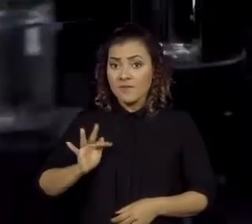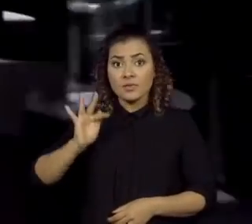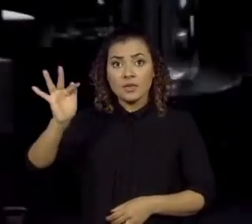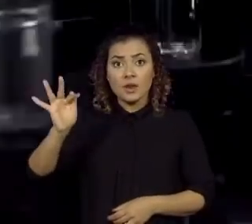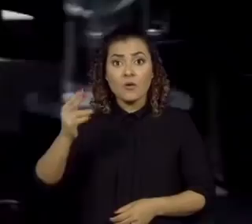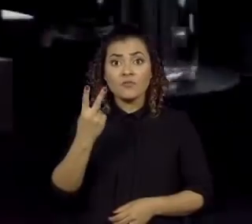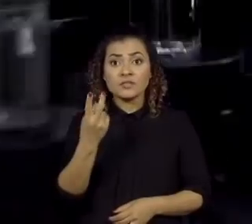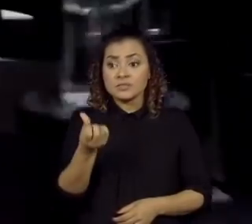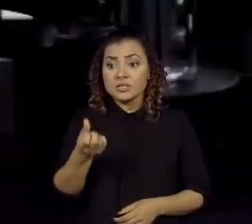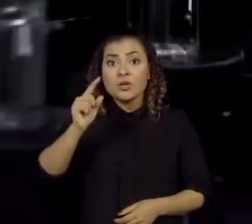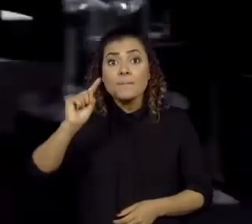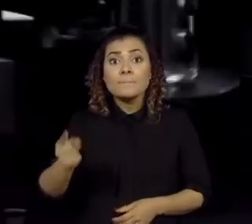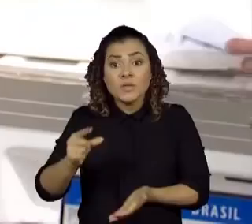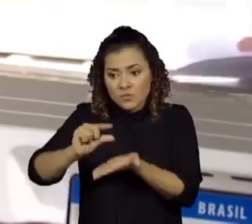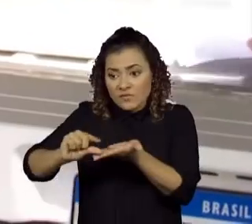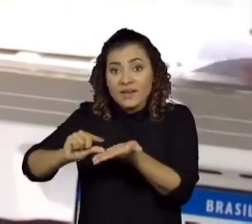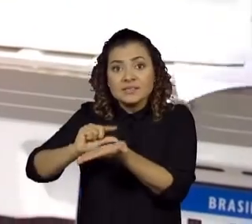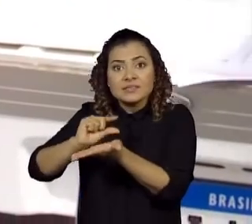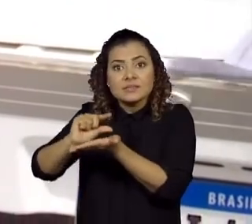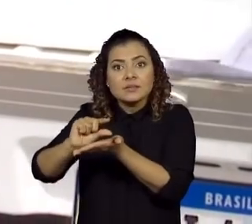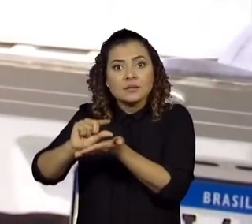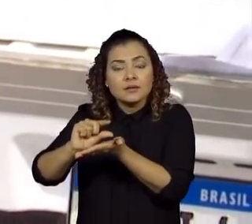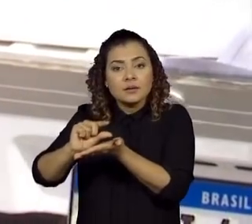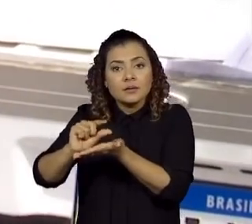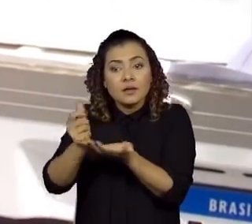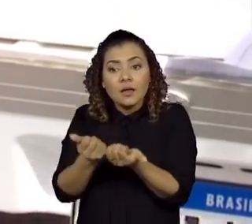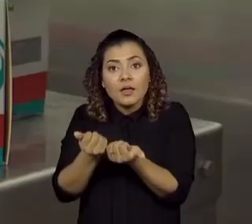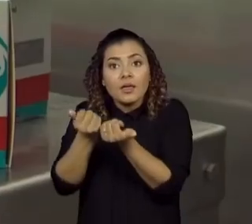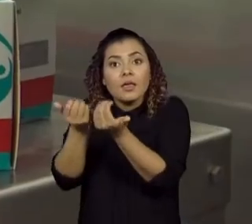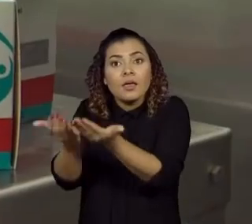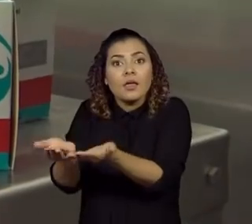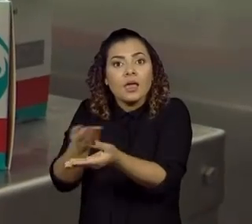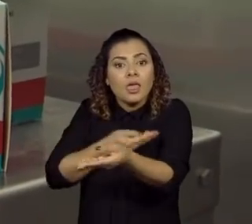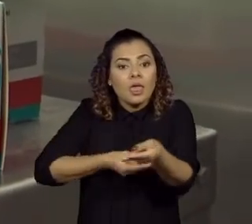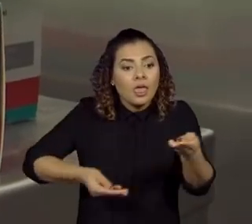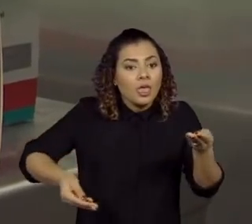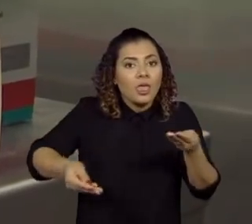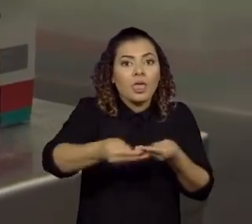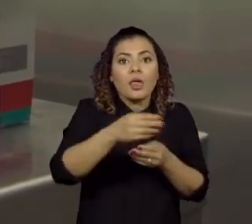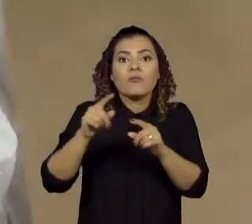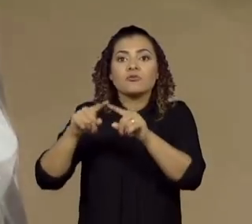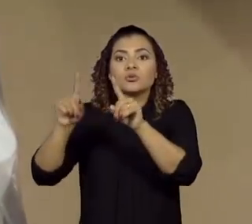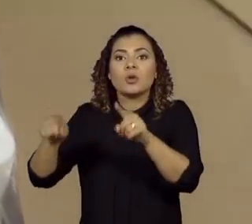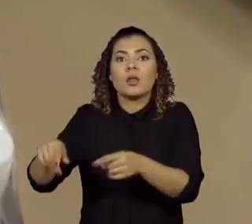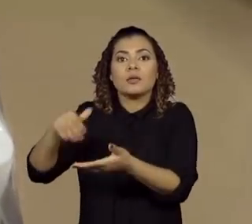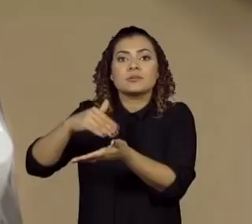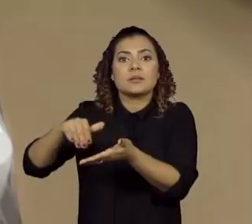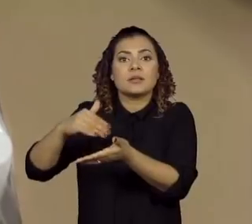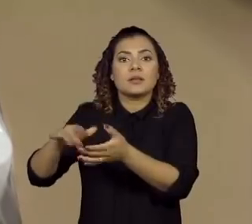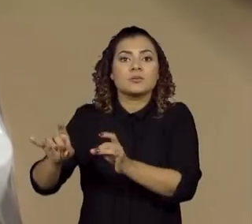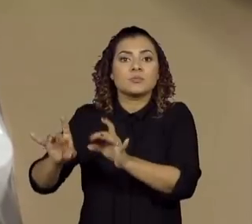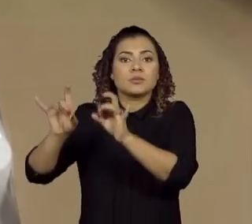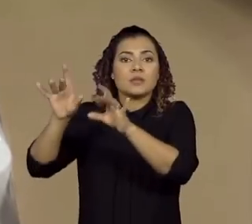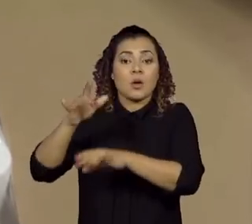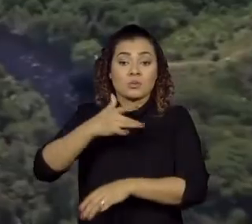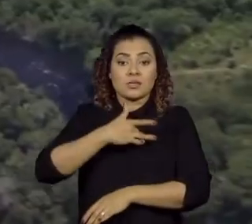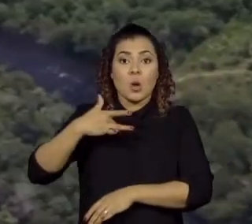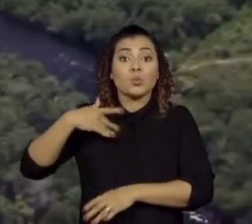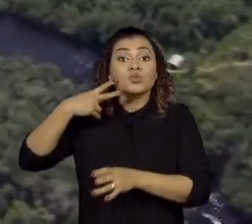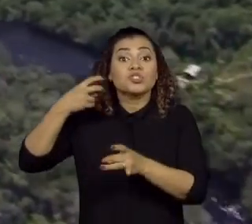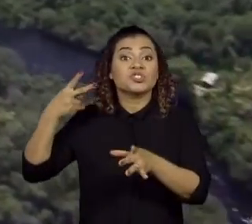26 mil doses de vacinas teriam sido desviadas por funcionários da Secretaria Especial da Saúde